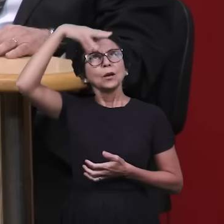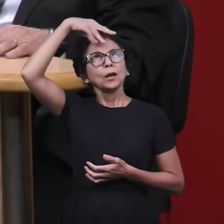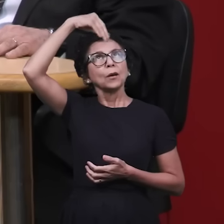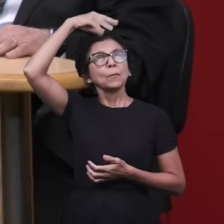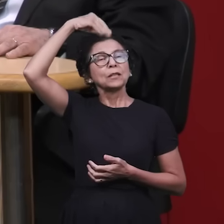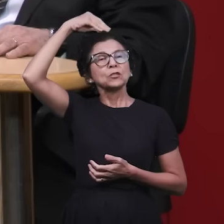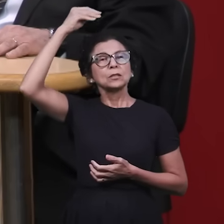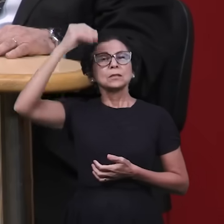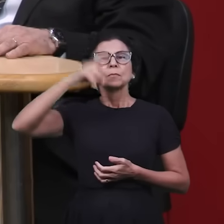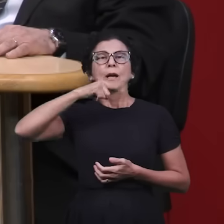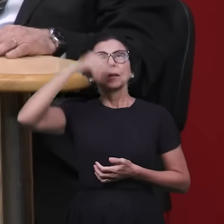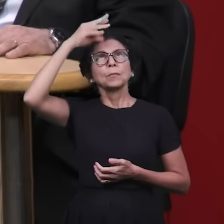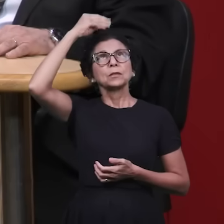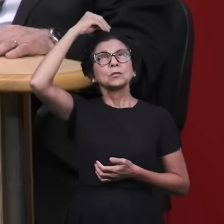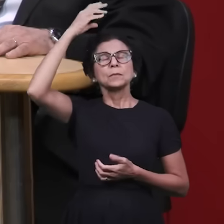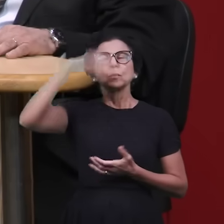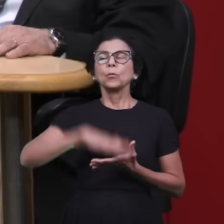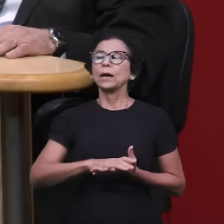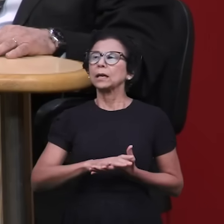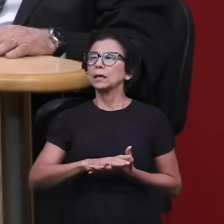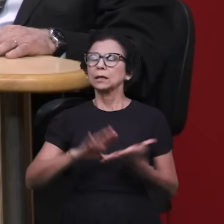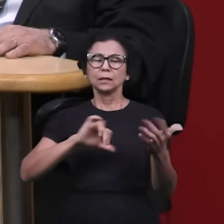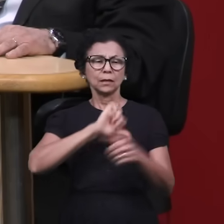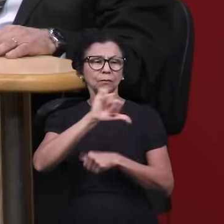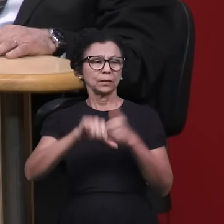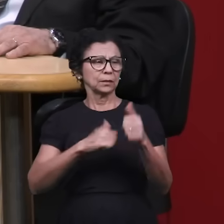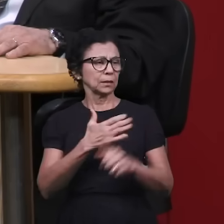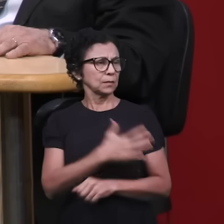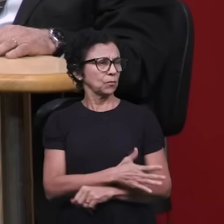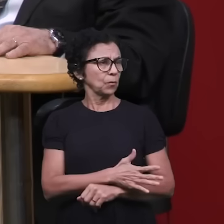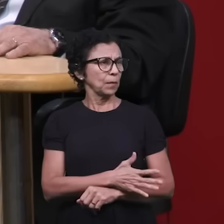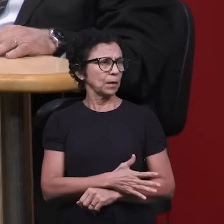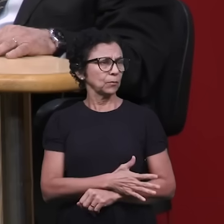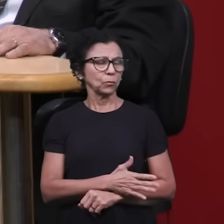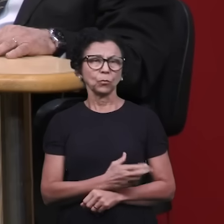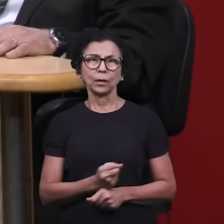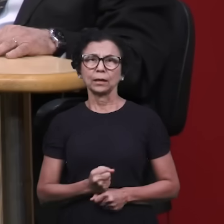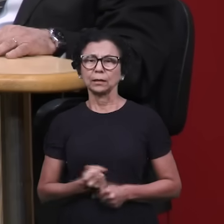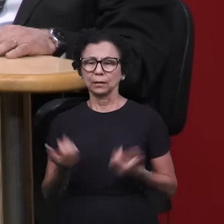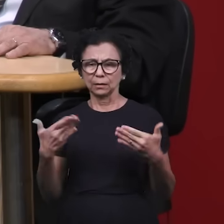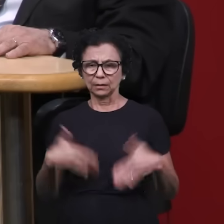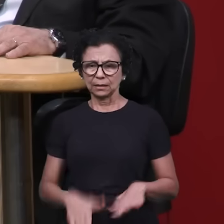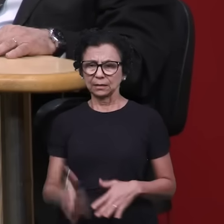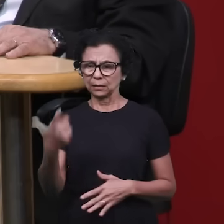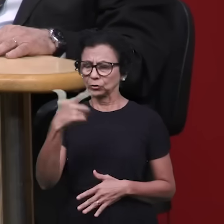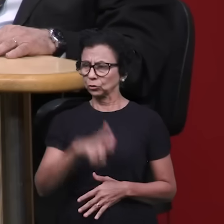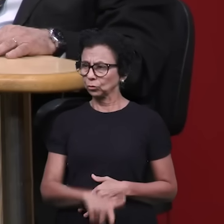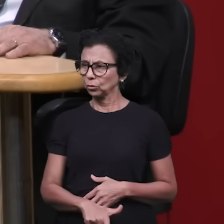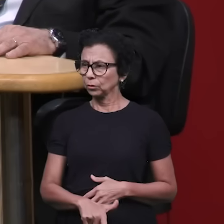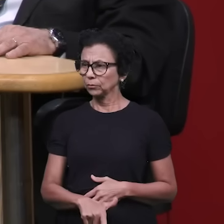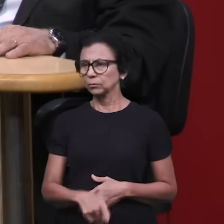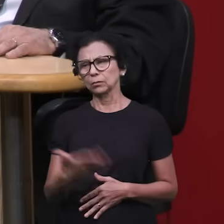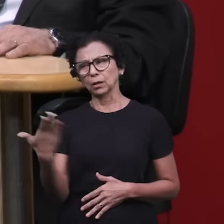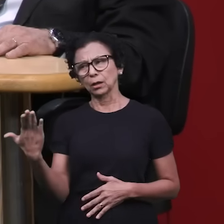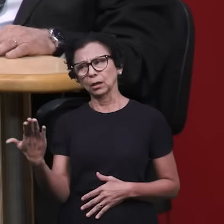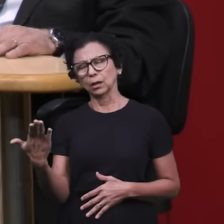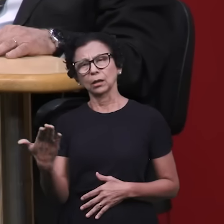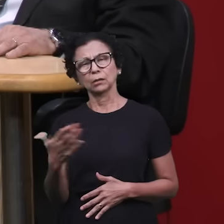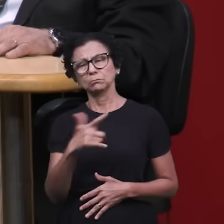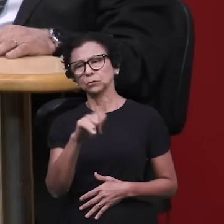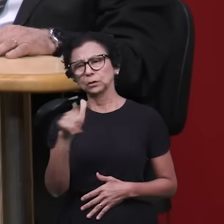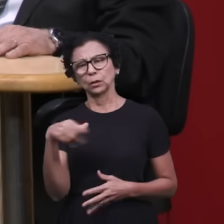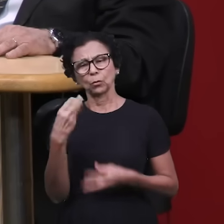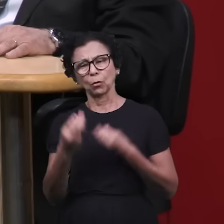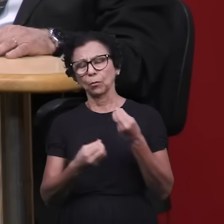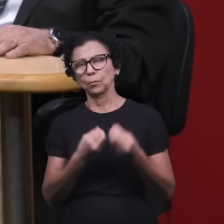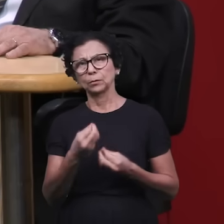porque ninguém pregava, ninguém nascia de novo. A pessoa simplesmente se convencia, mas não convertia, se convencia daquele, às vezes por medo,